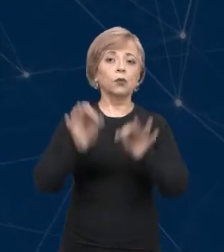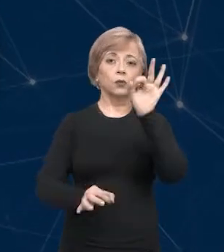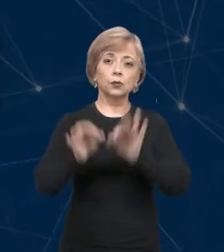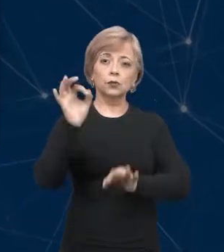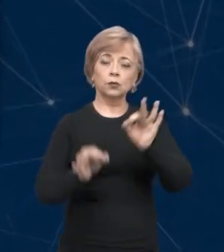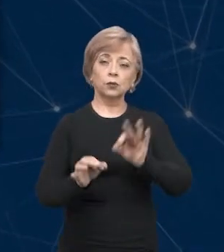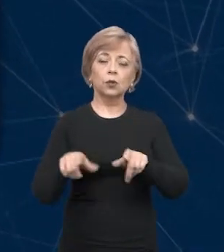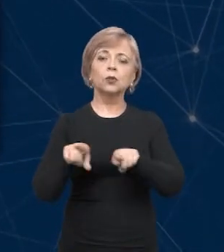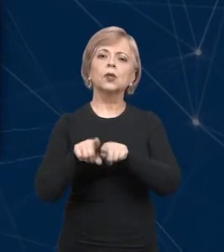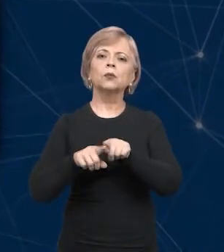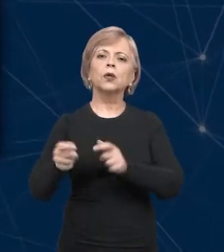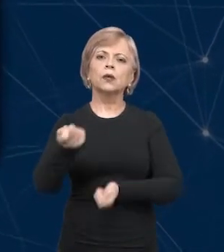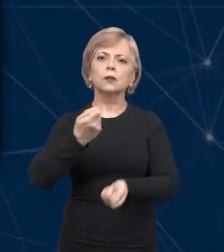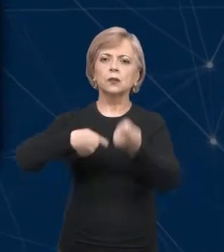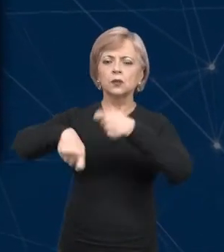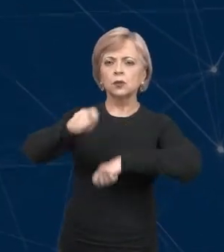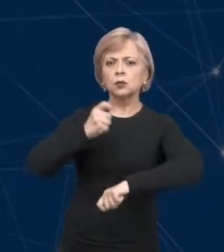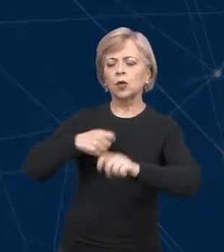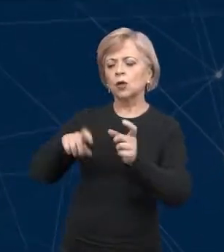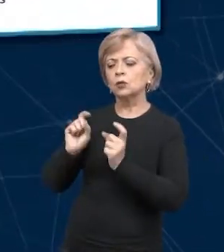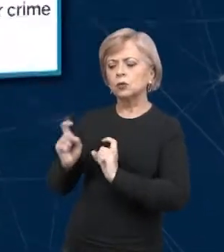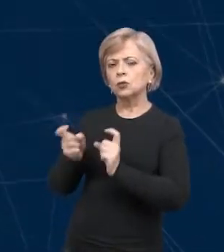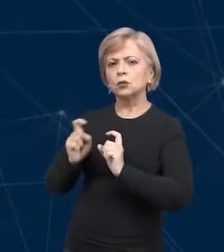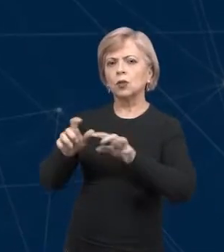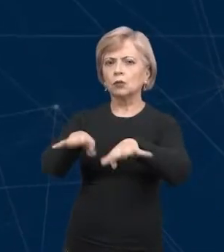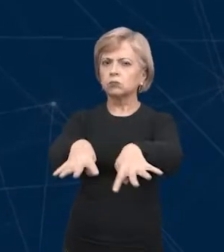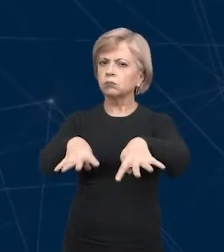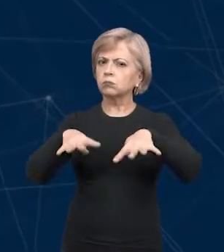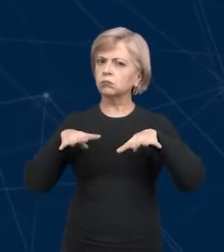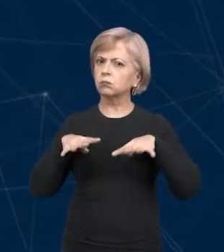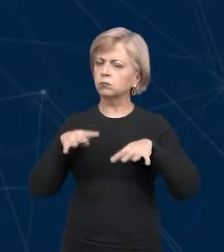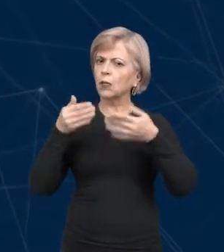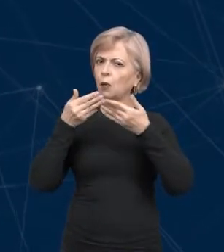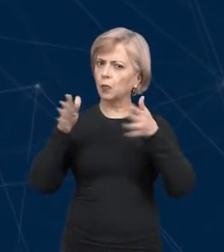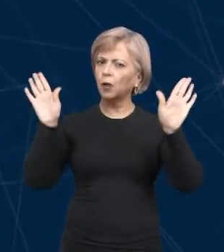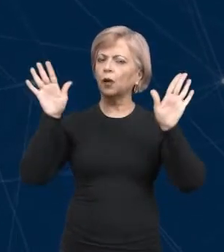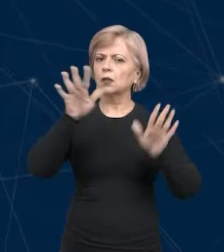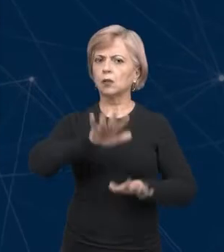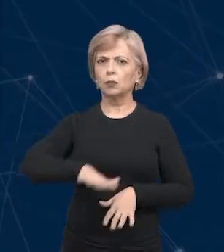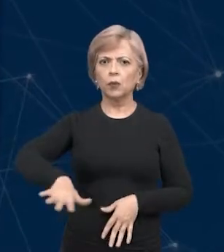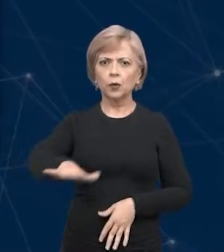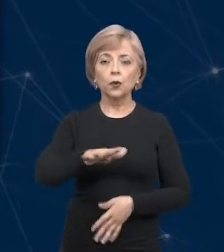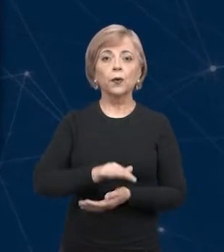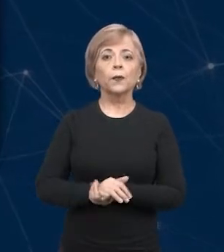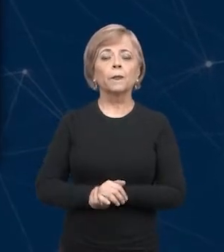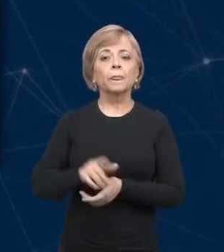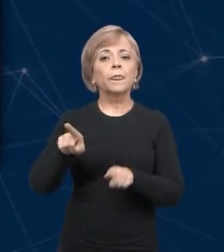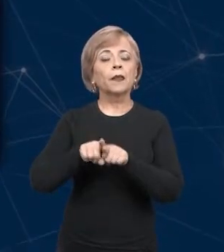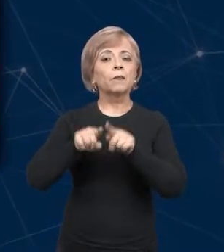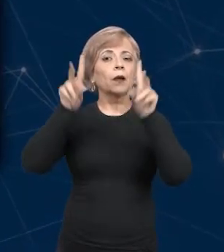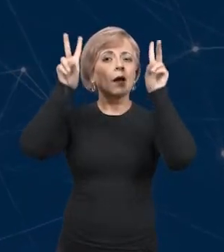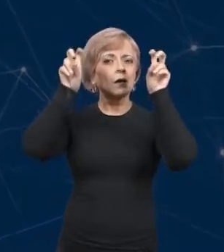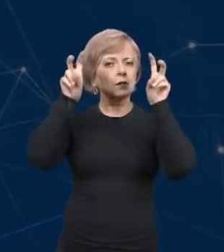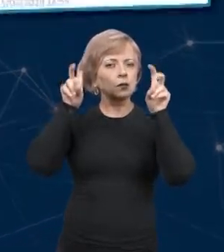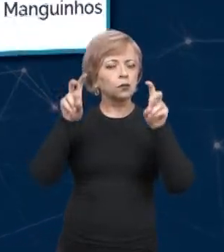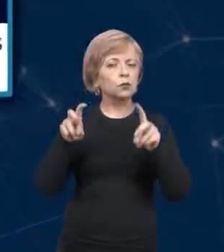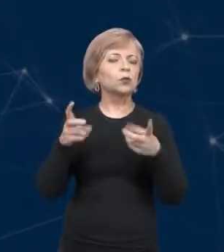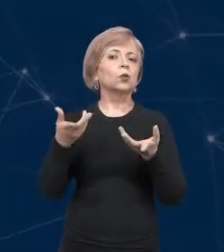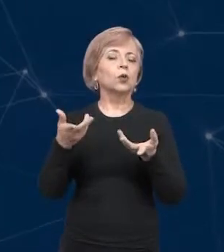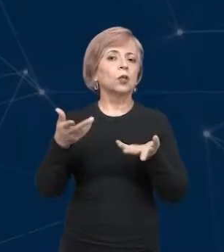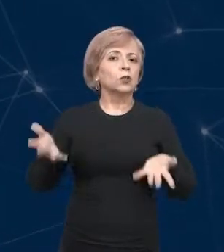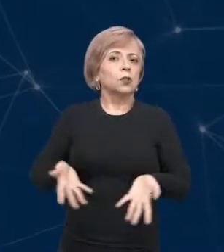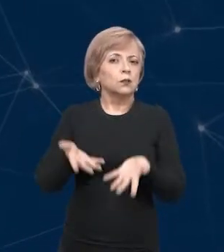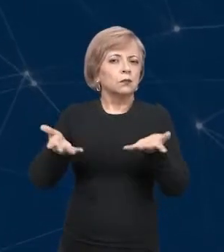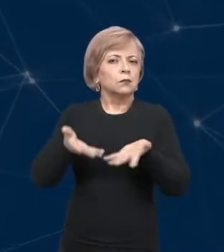administrativa, em discussões em audiências públicas, por exemplo, envolvendo assuntos relacionados à concessão de incentivos